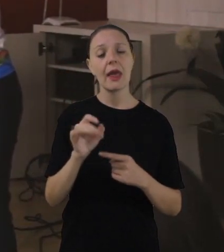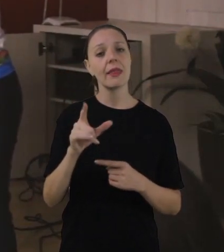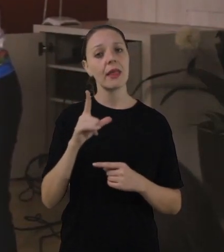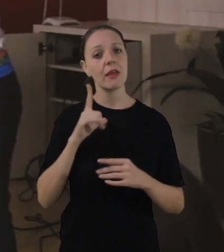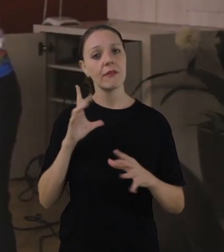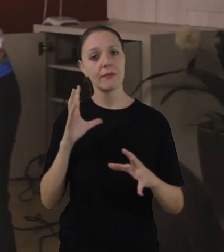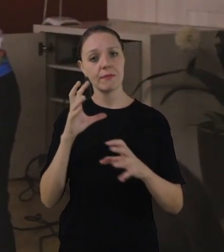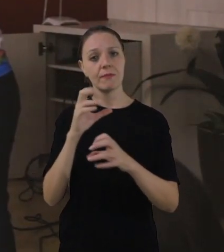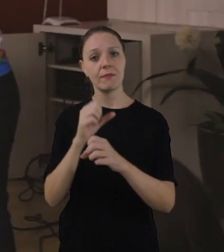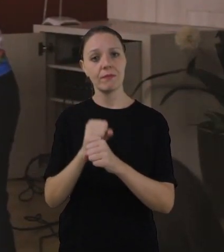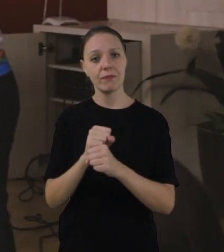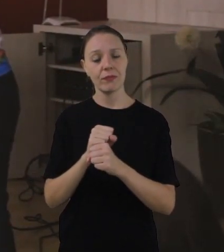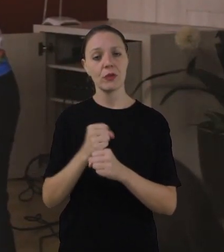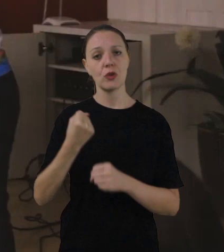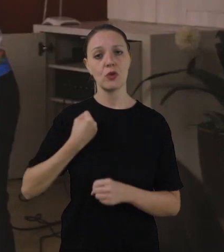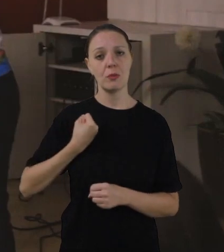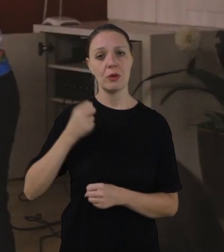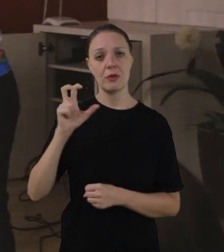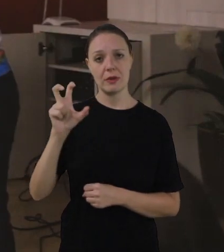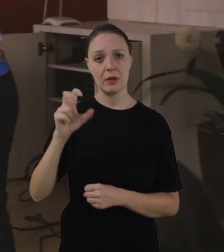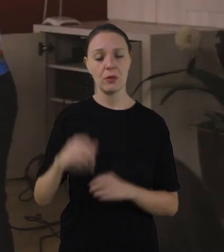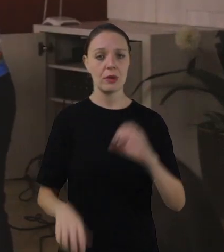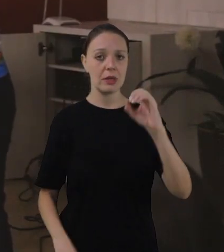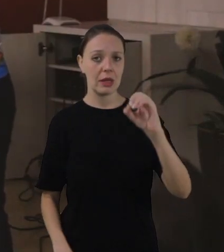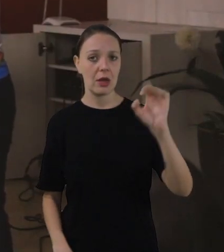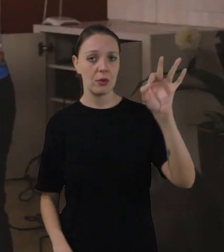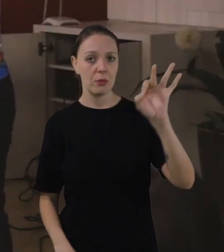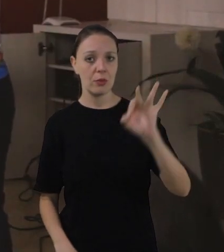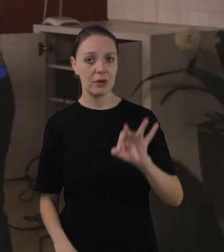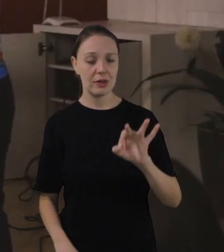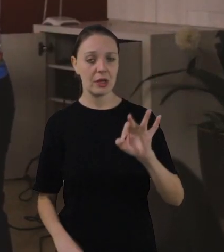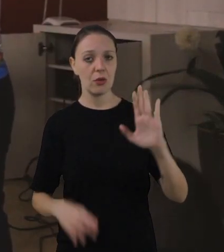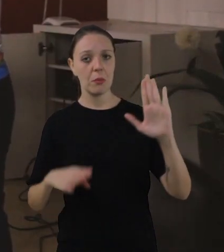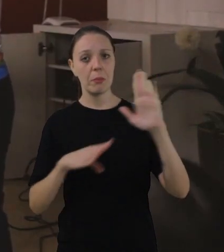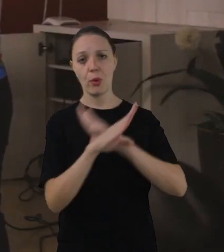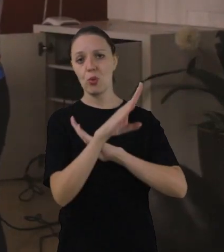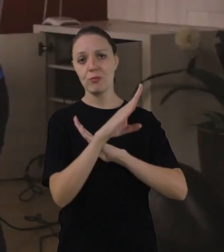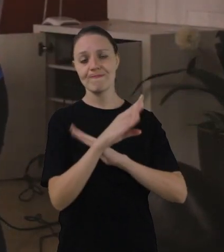tiveram o nível 5 e 0% teve alto desempenho.